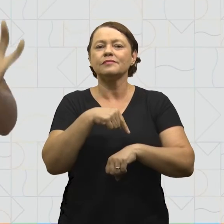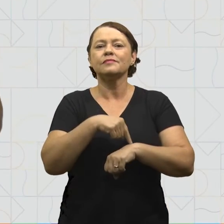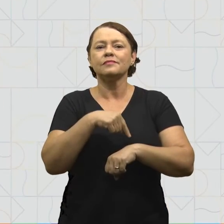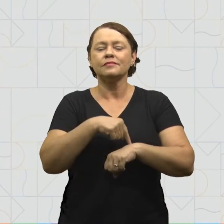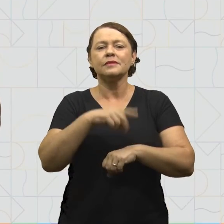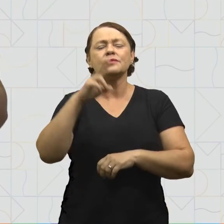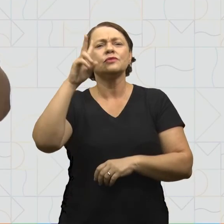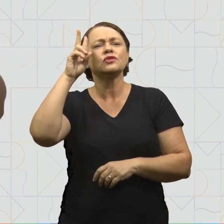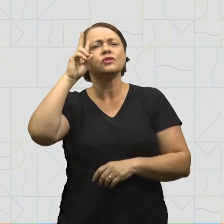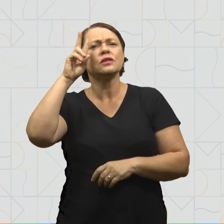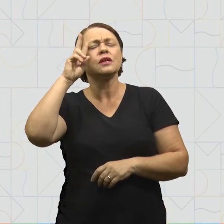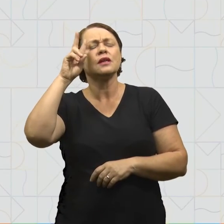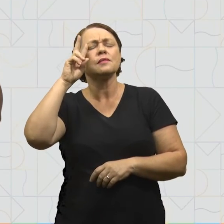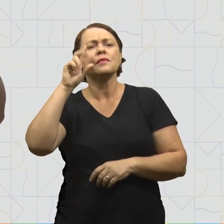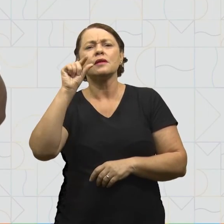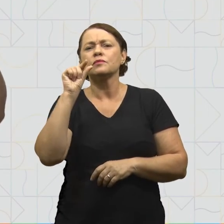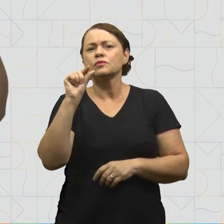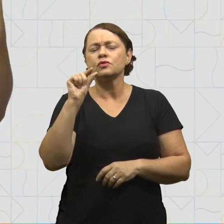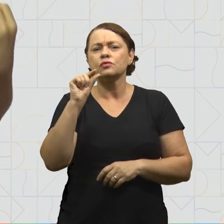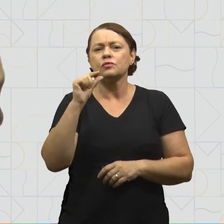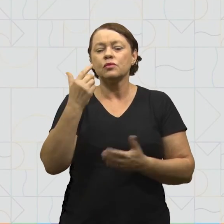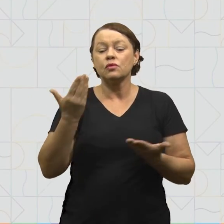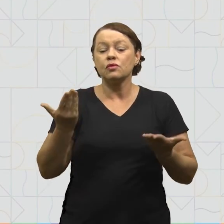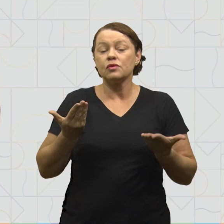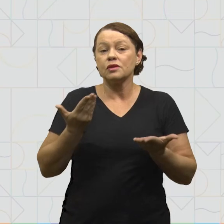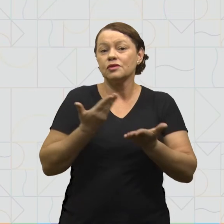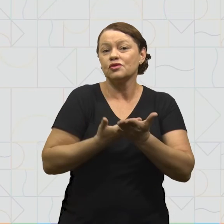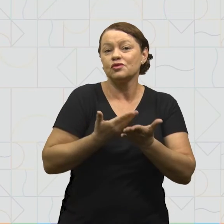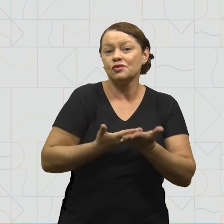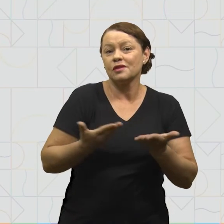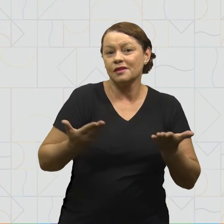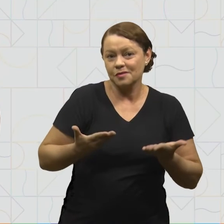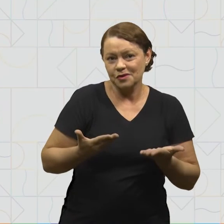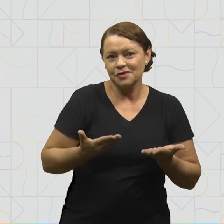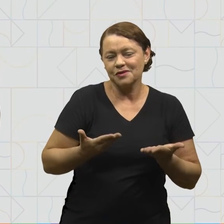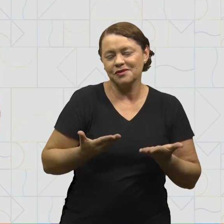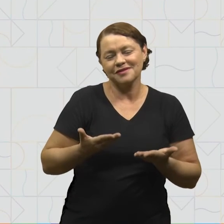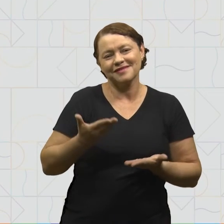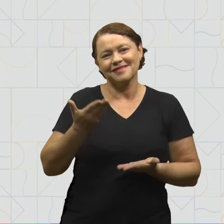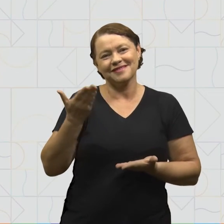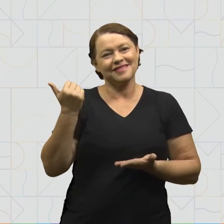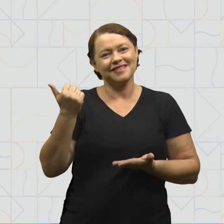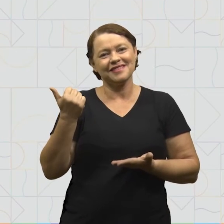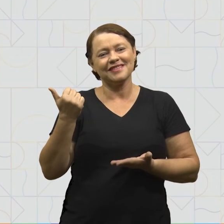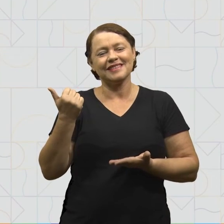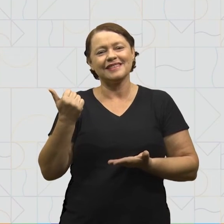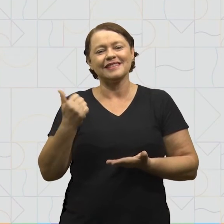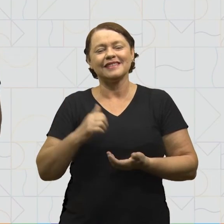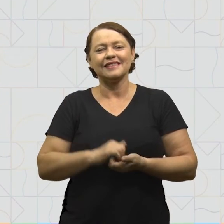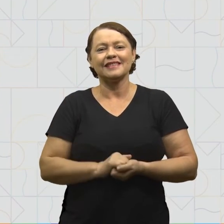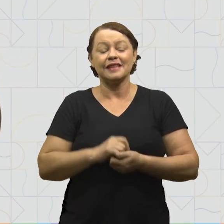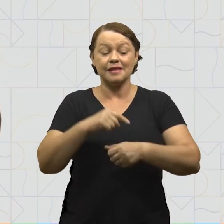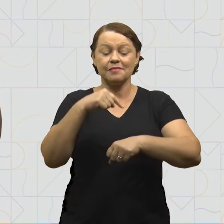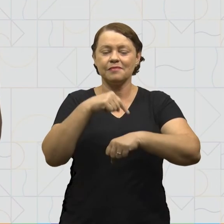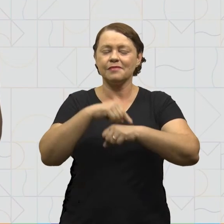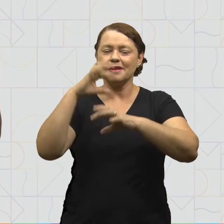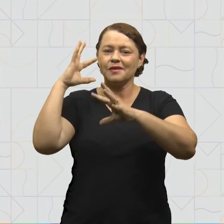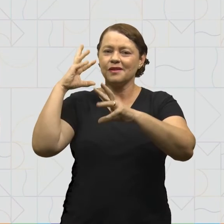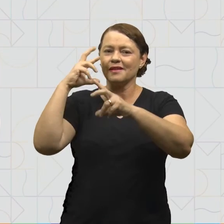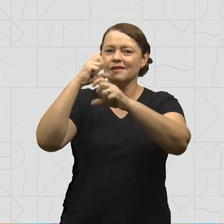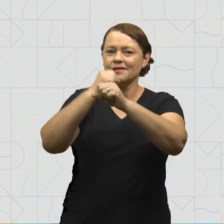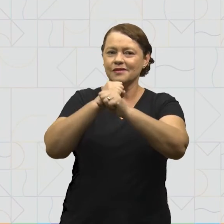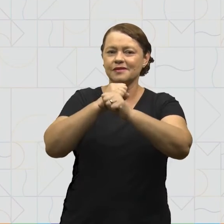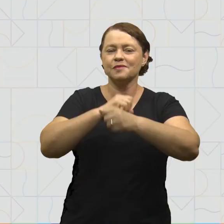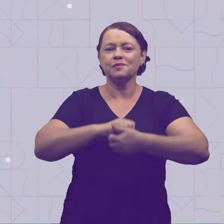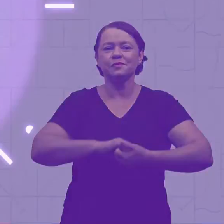chegou a hora de lembrarmos um pouco do que vimos na nossa aula de hoje. Então, vem comigo para a nossa hora